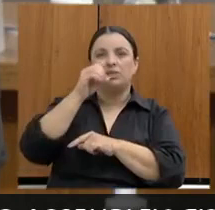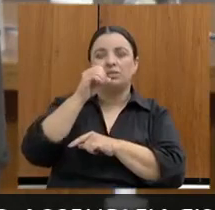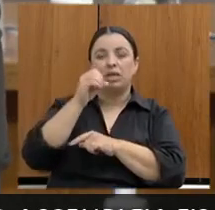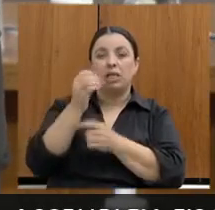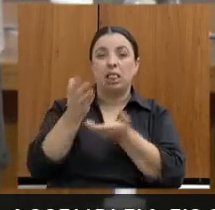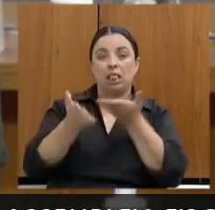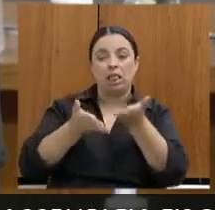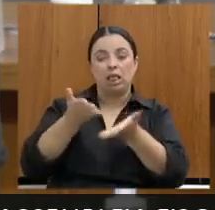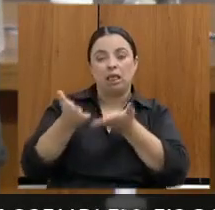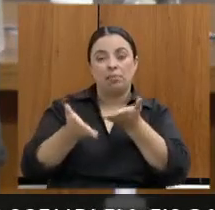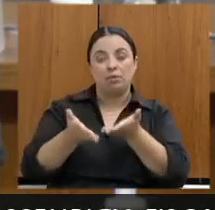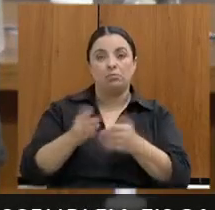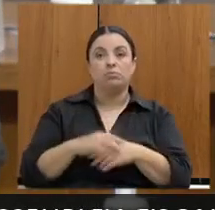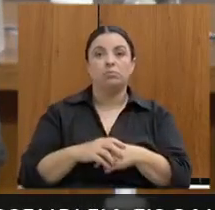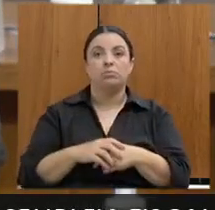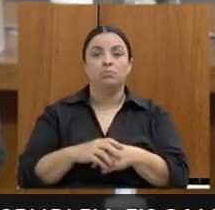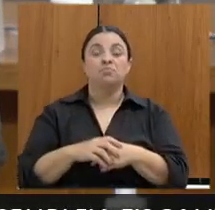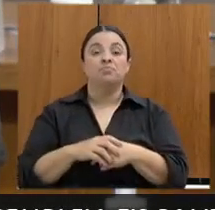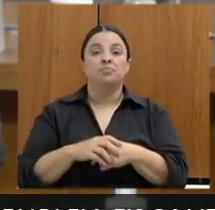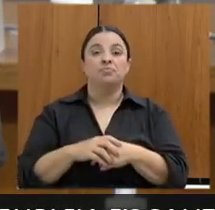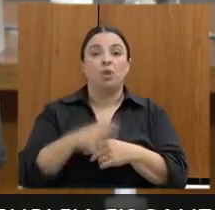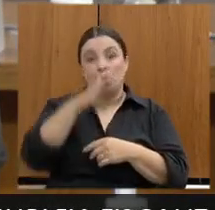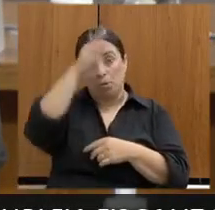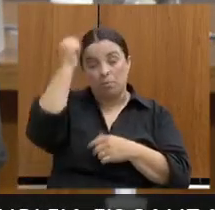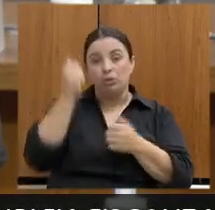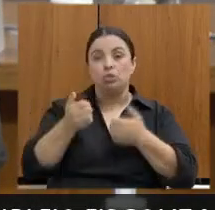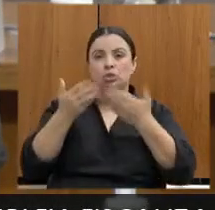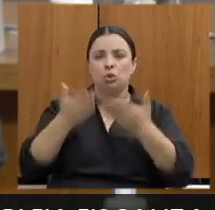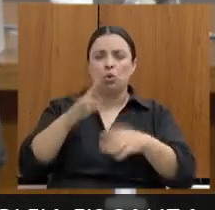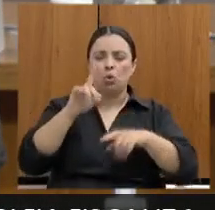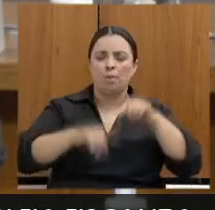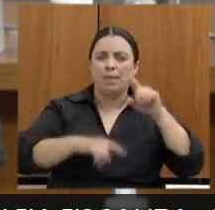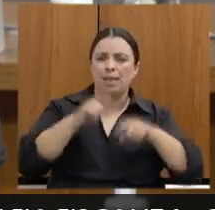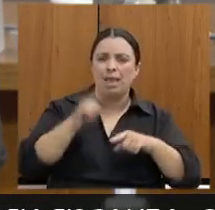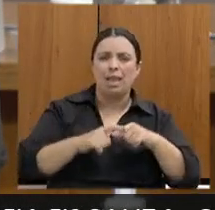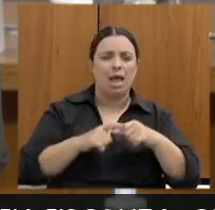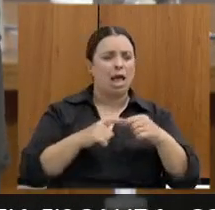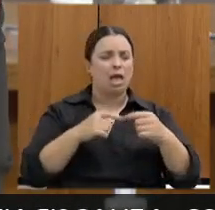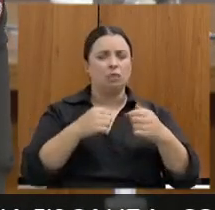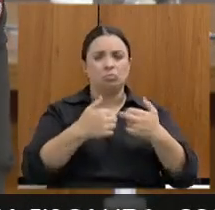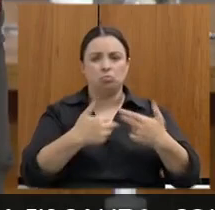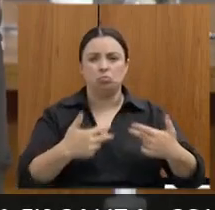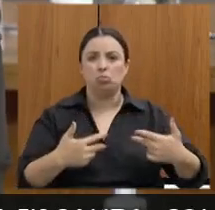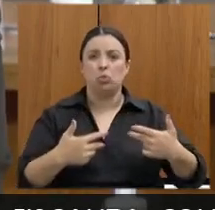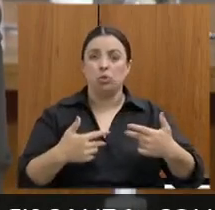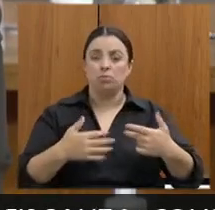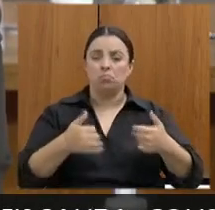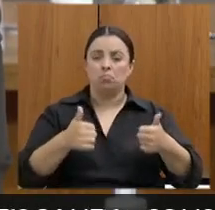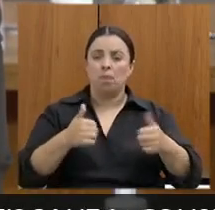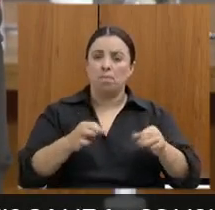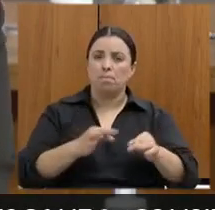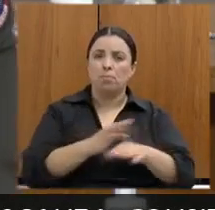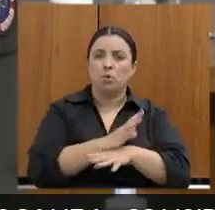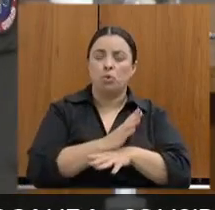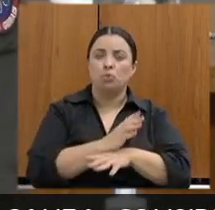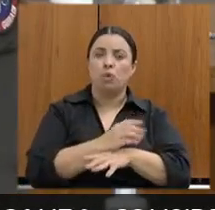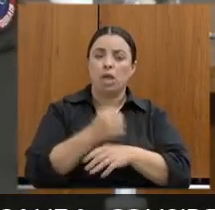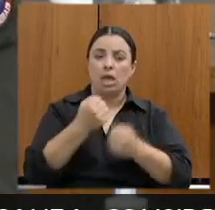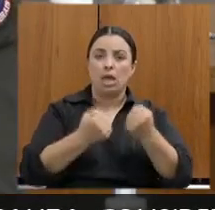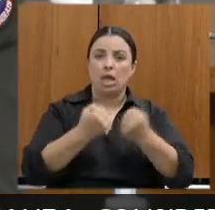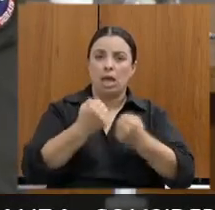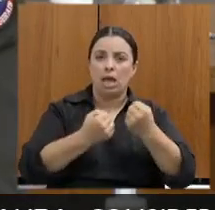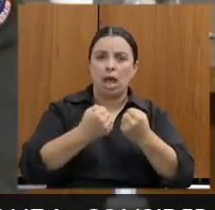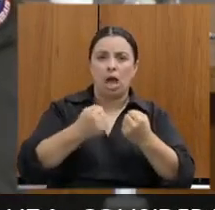equipamentos adequados materiais em número suficiente e viaturas mas Sobretudo com